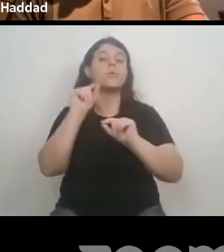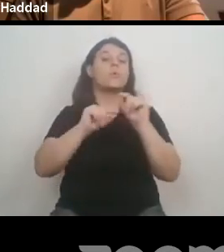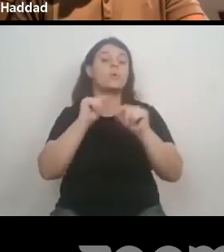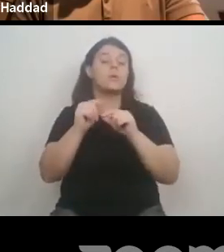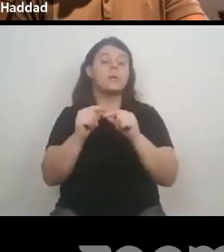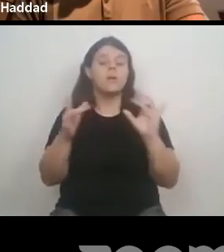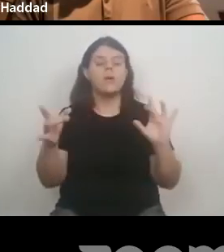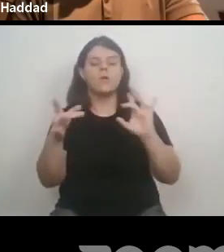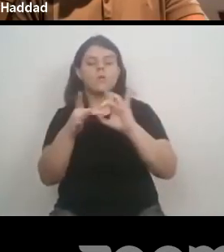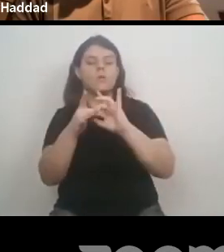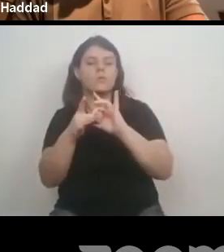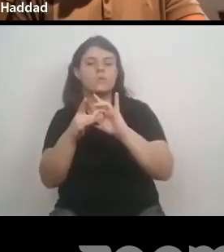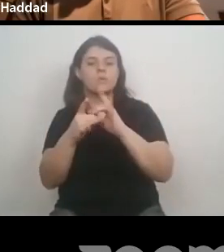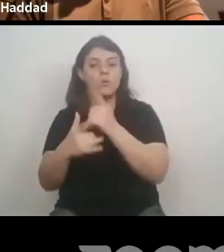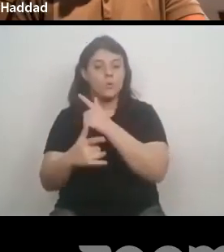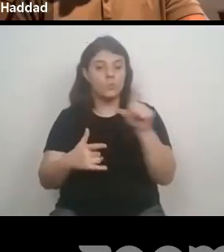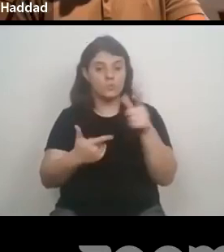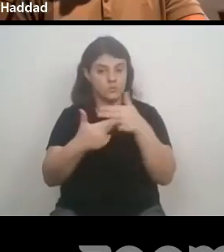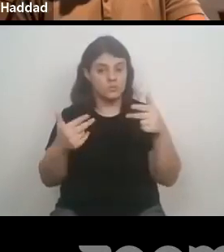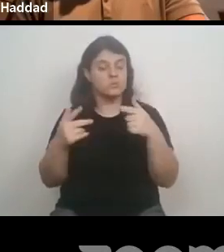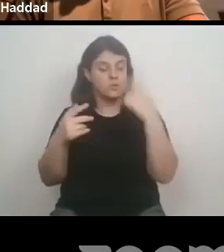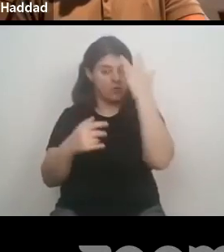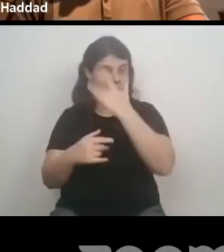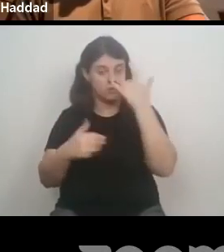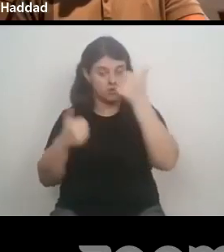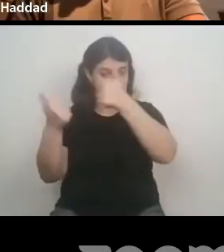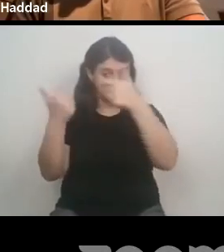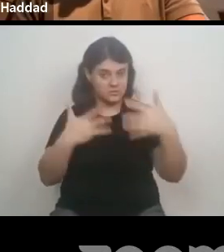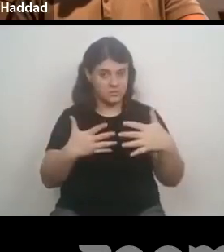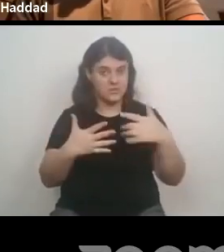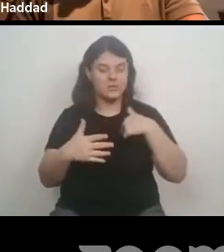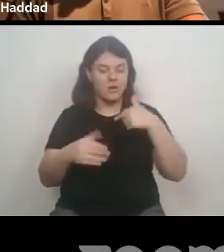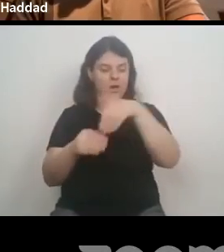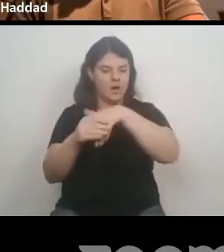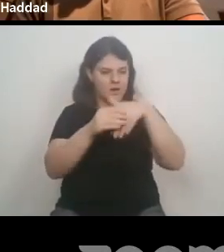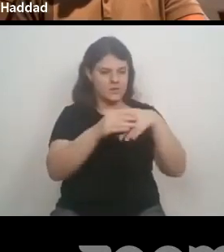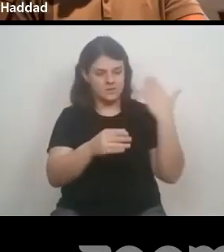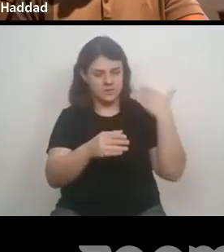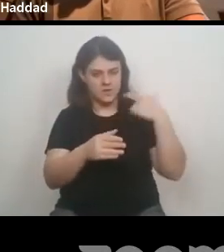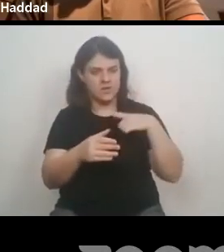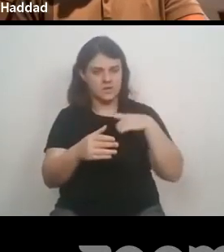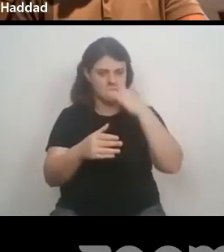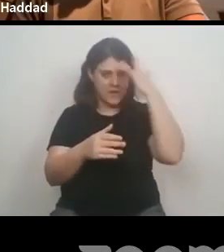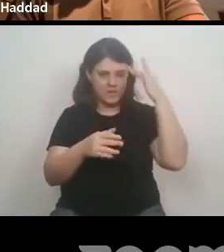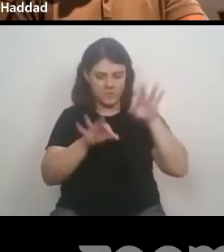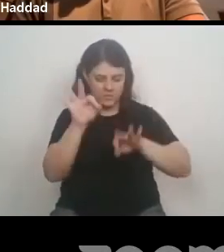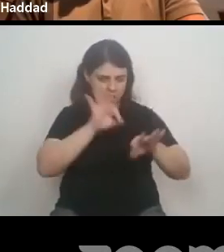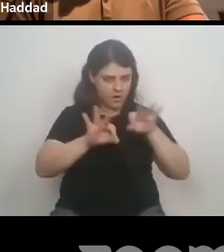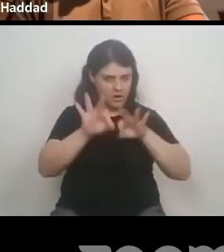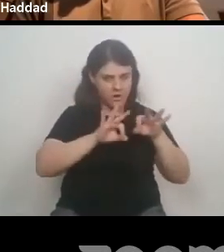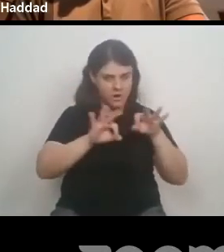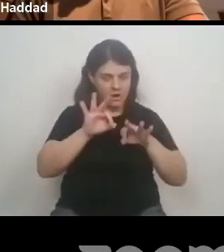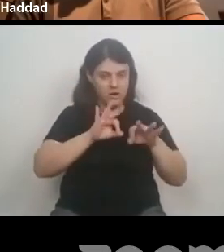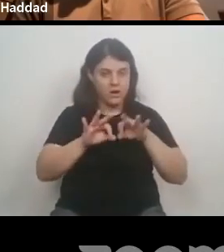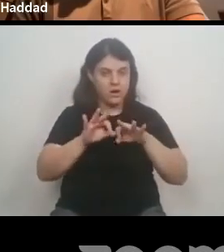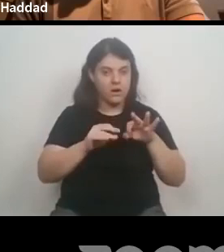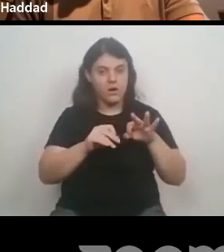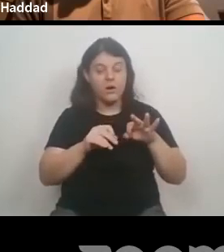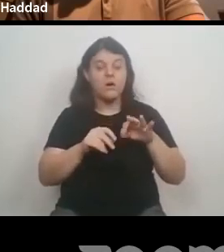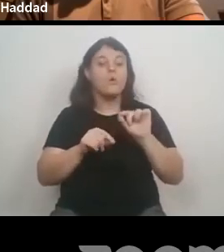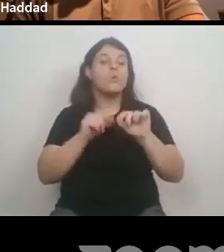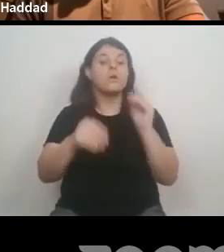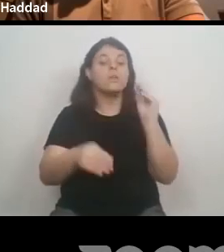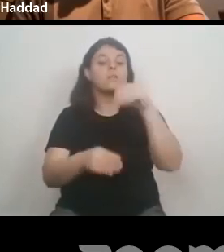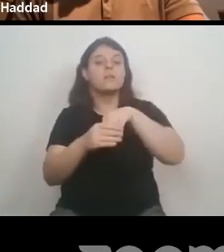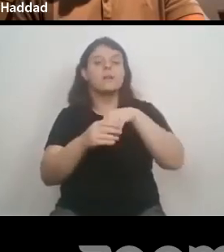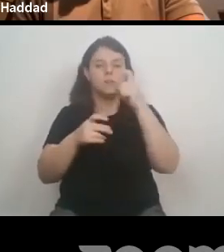essa pergunta, uma coisa que, na verdade, o Haddad falou. As fraudes a essas eleições, elas se materializaram, enfim, com essa indústria da fake news, que